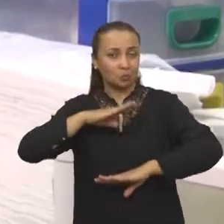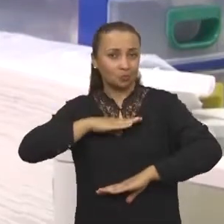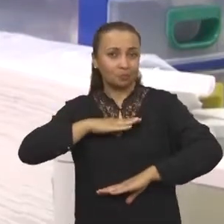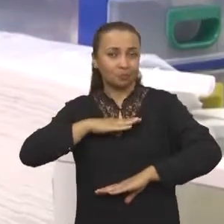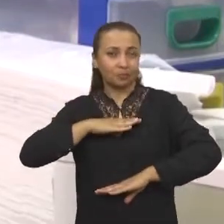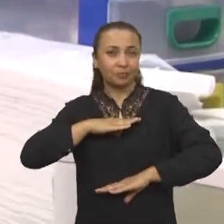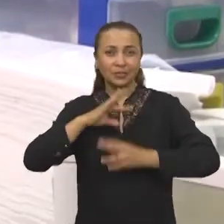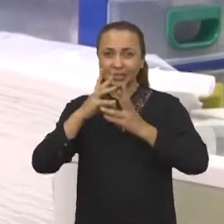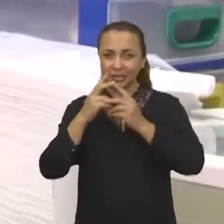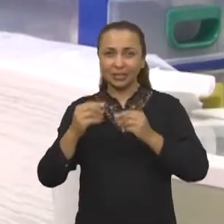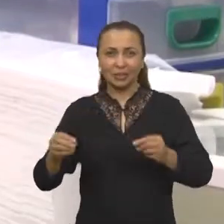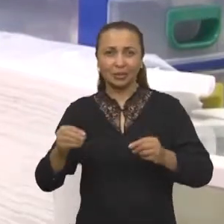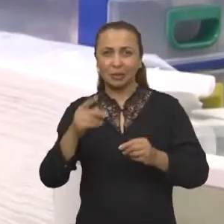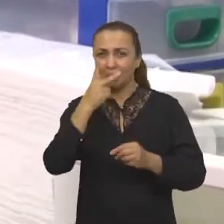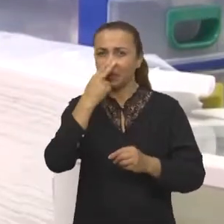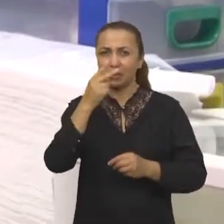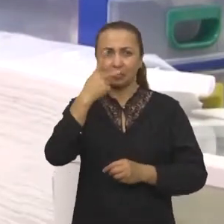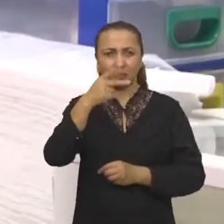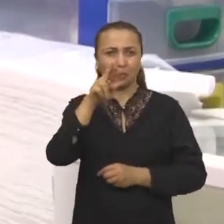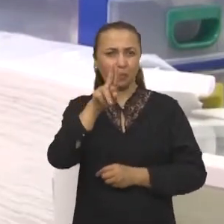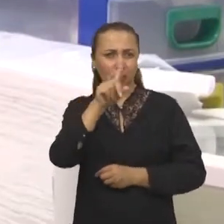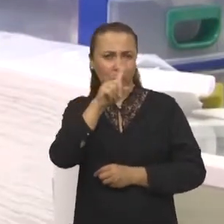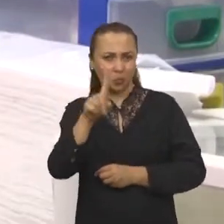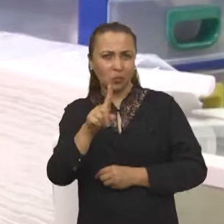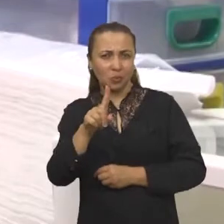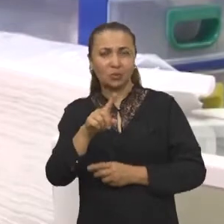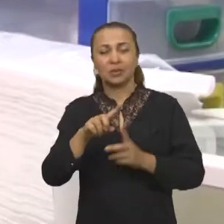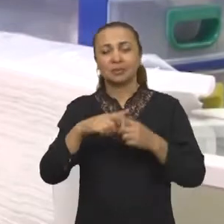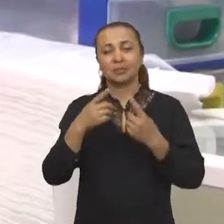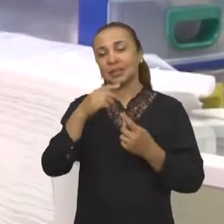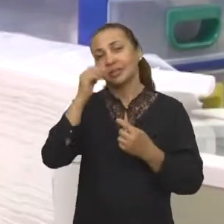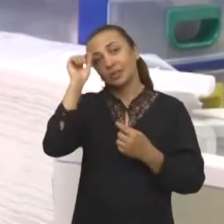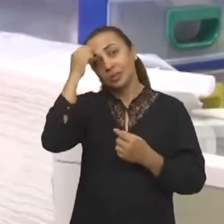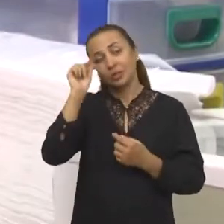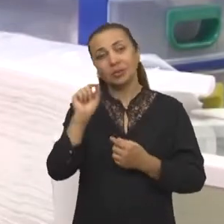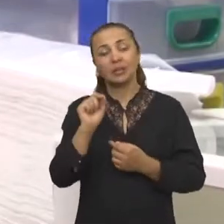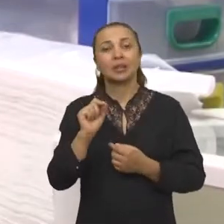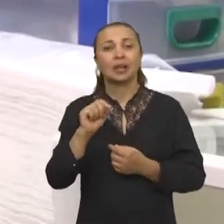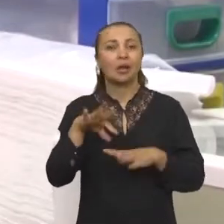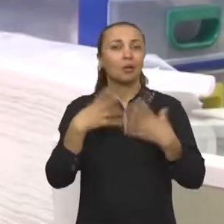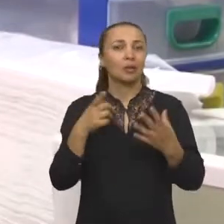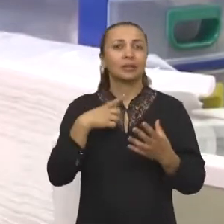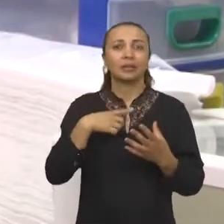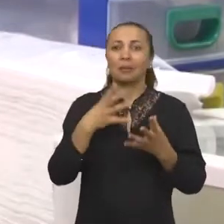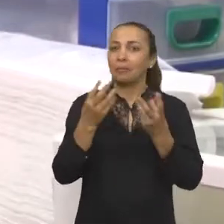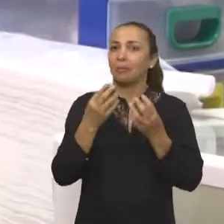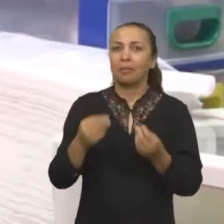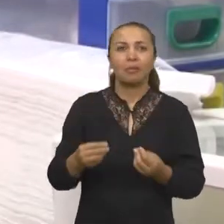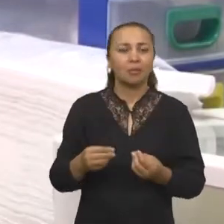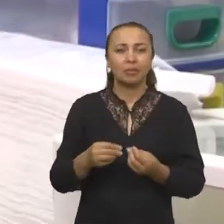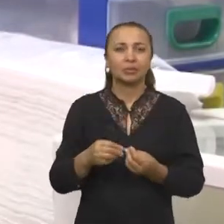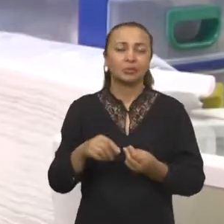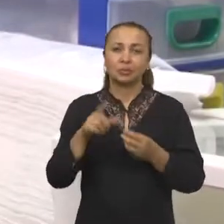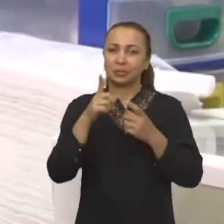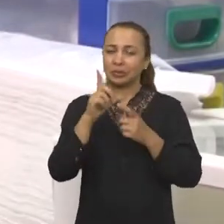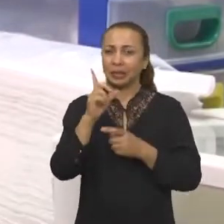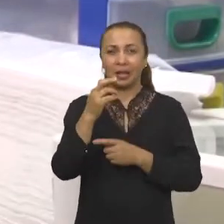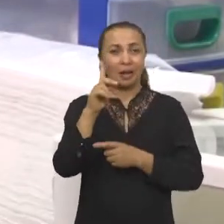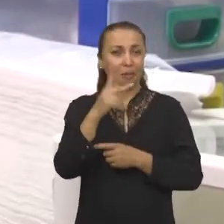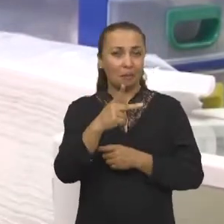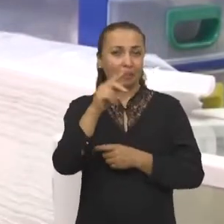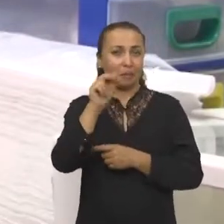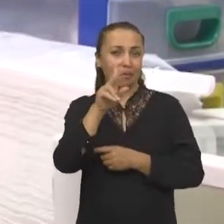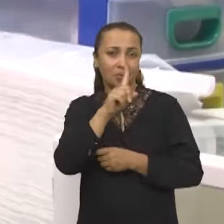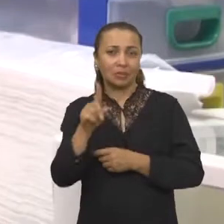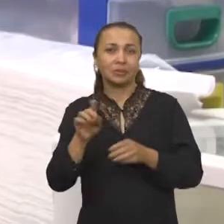normalmente. Aquele líquido é para favorecer esses processos, certo? Só que no que tem esse excesso de líquido,